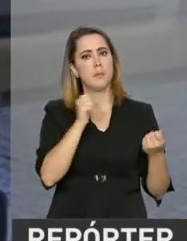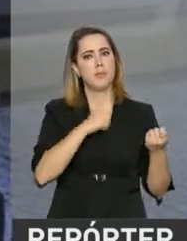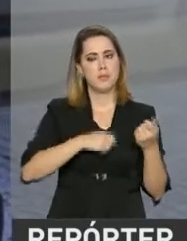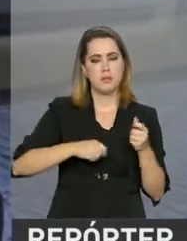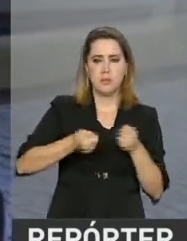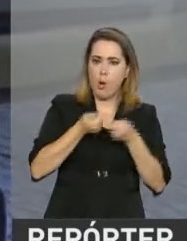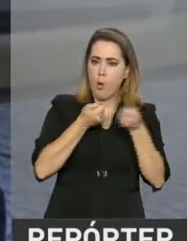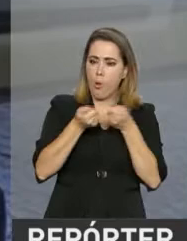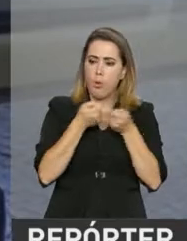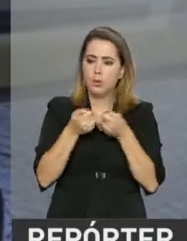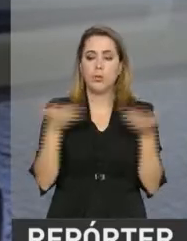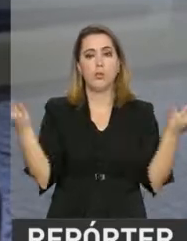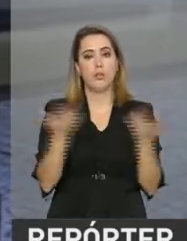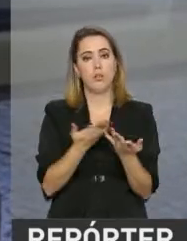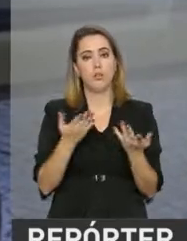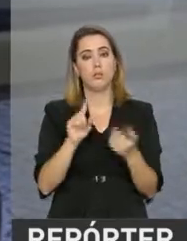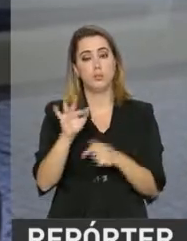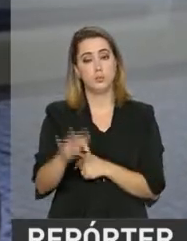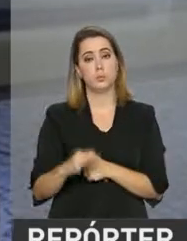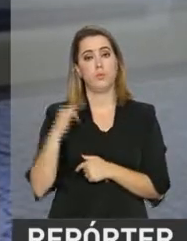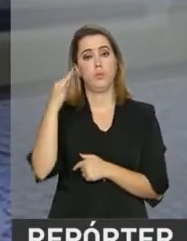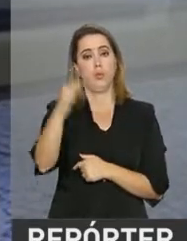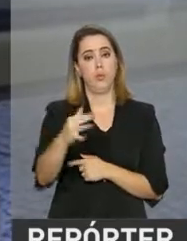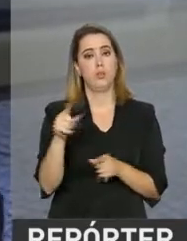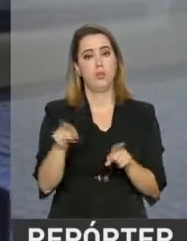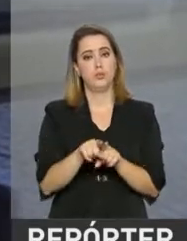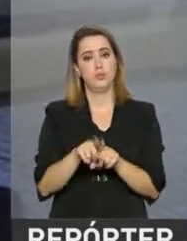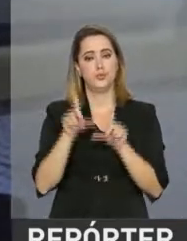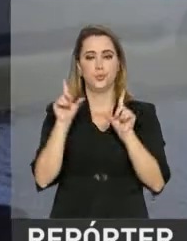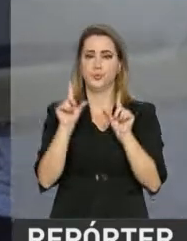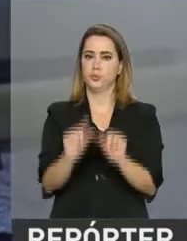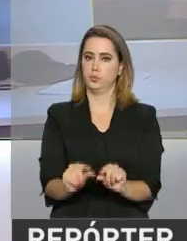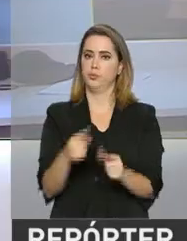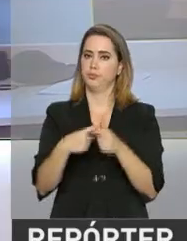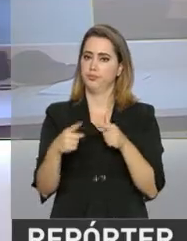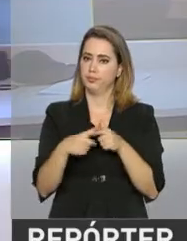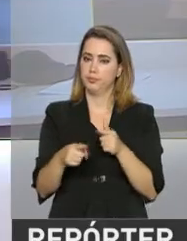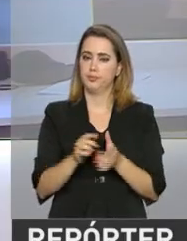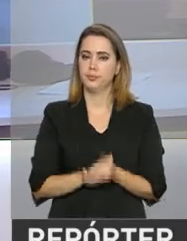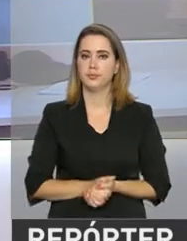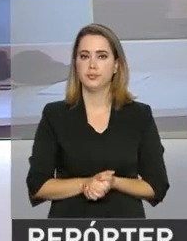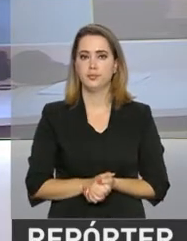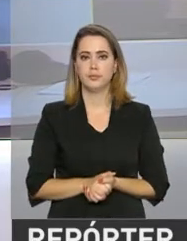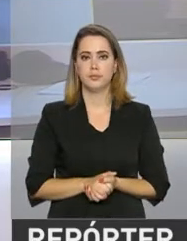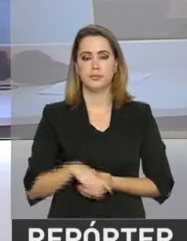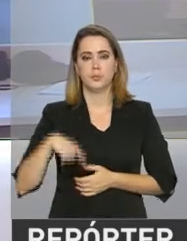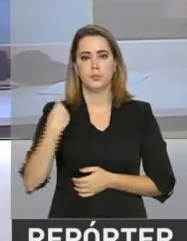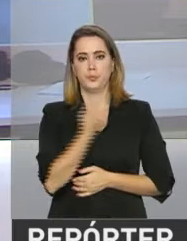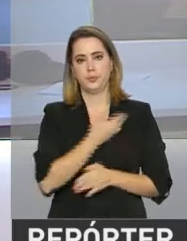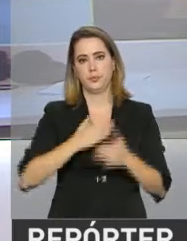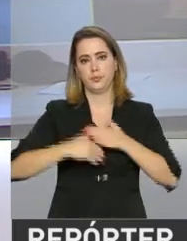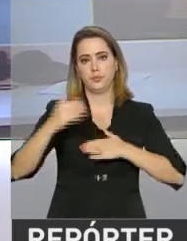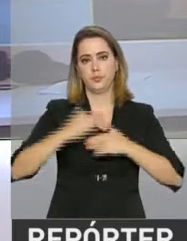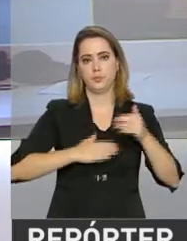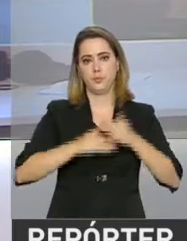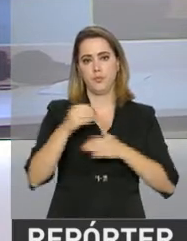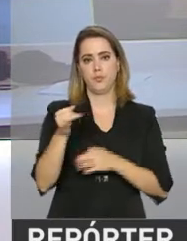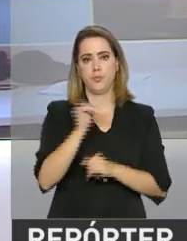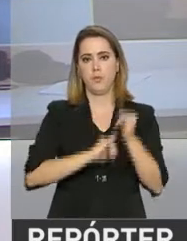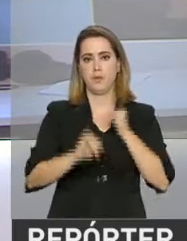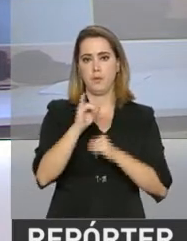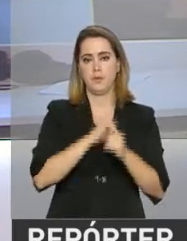precisa ser mexida agora para que o remédio seja menos amargo no futuro. Nós voltamos a qualquer momento com